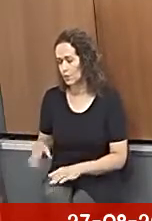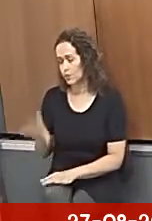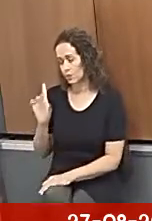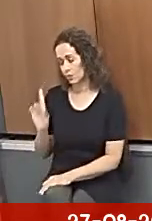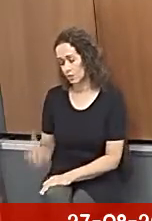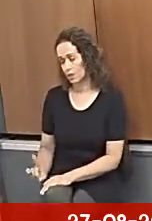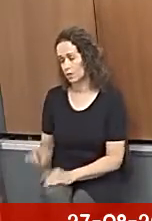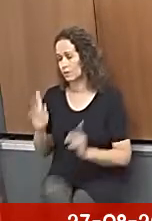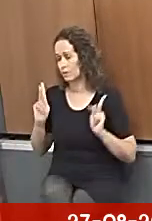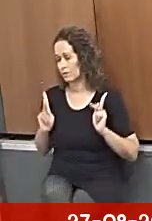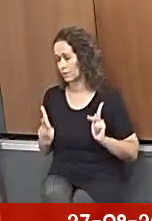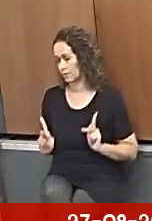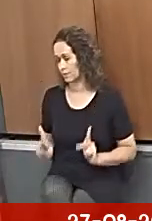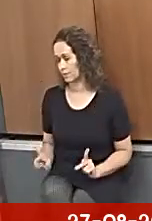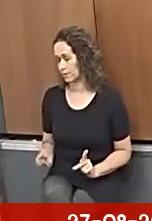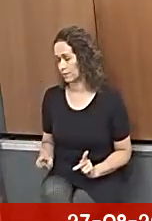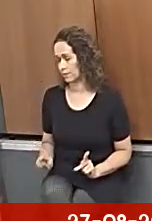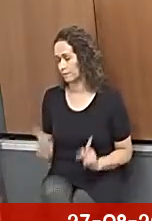deficiência